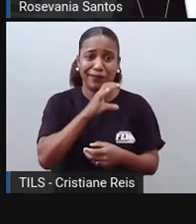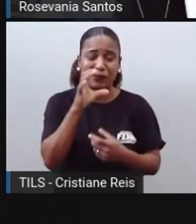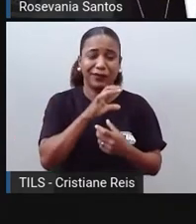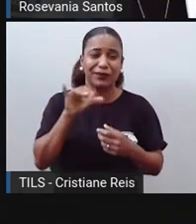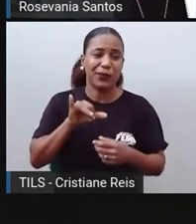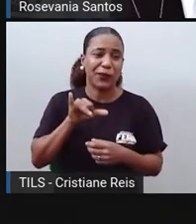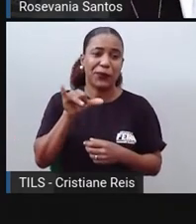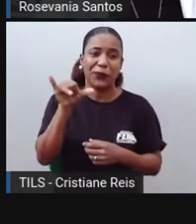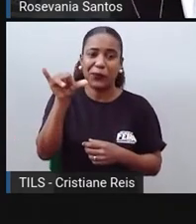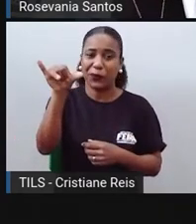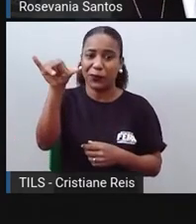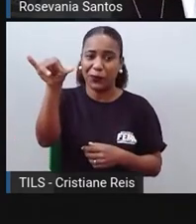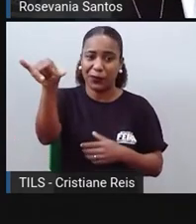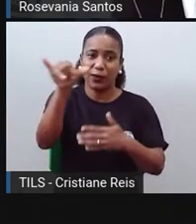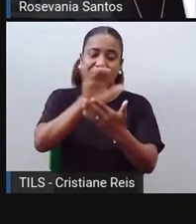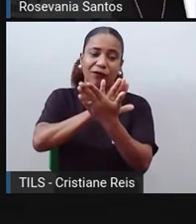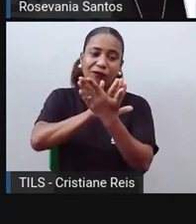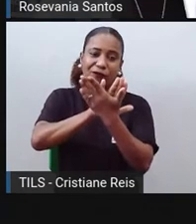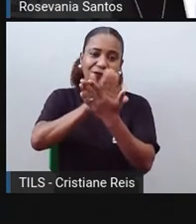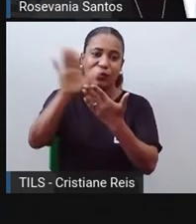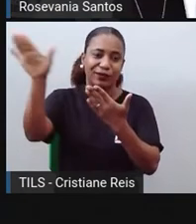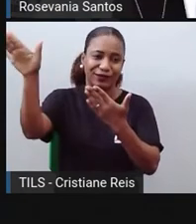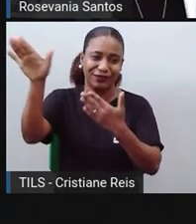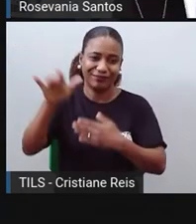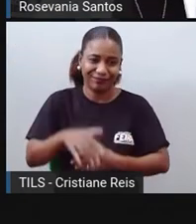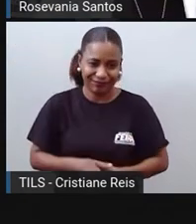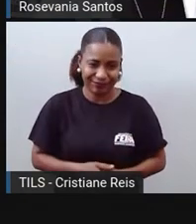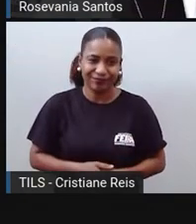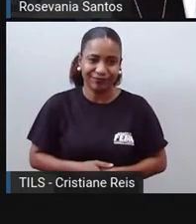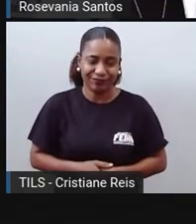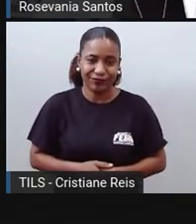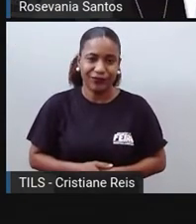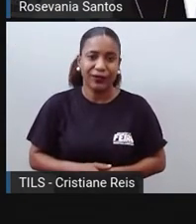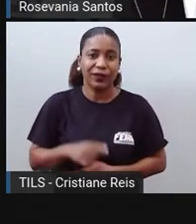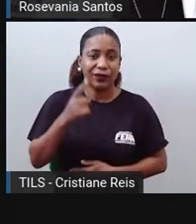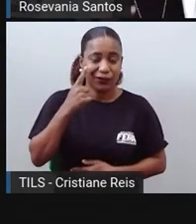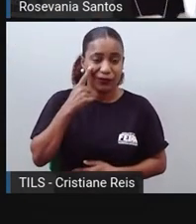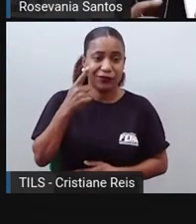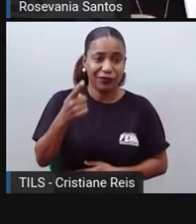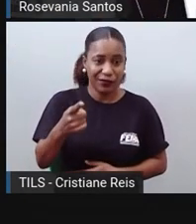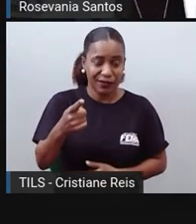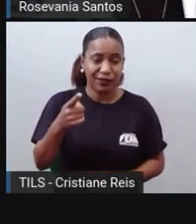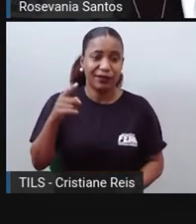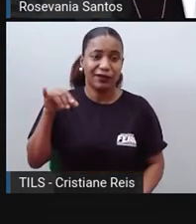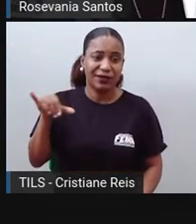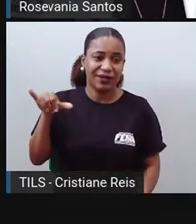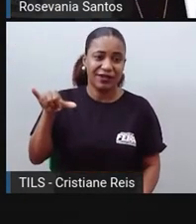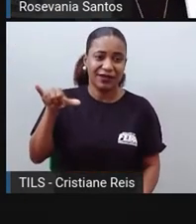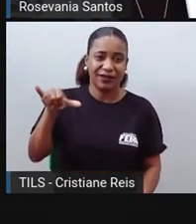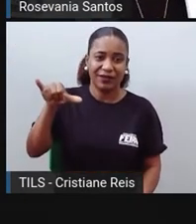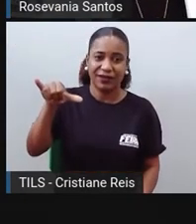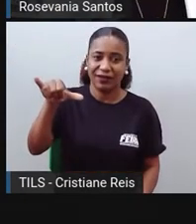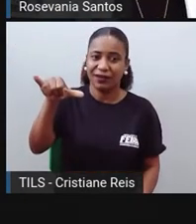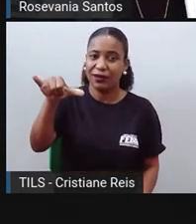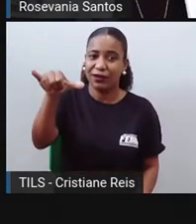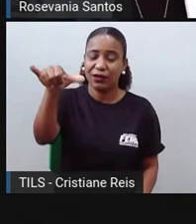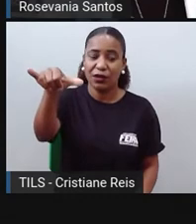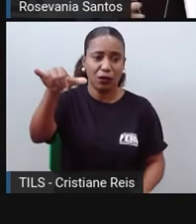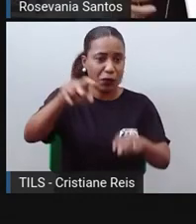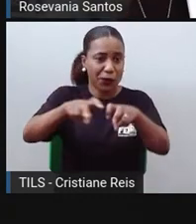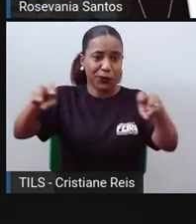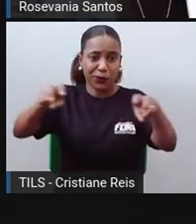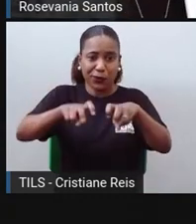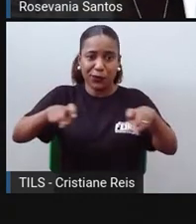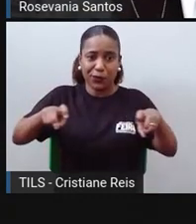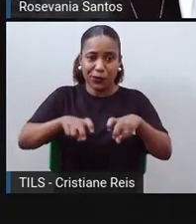As tropas e também algumas pessoas, eles foram nesses aviões cargueiros sem aquele cuidado específico. E eu não sei se você está